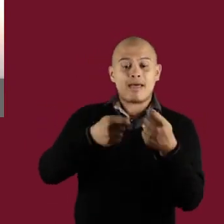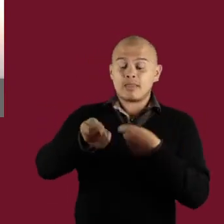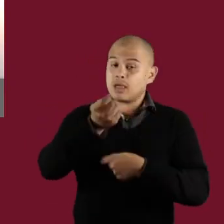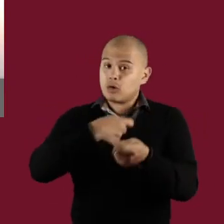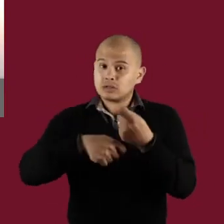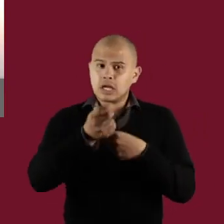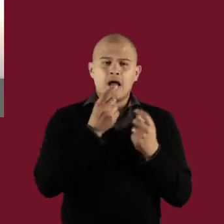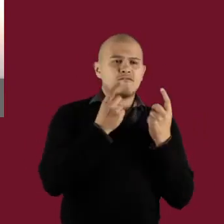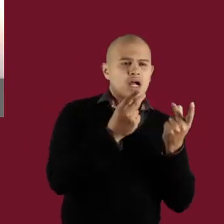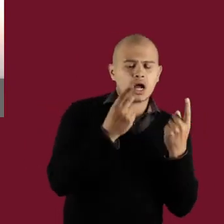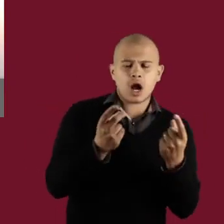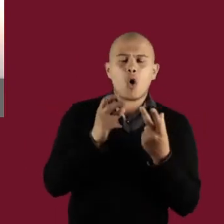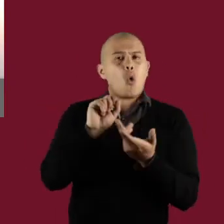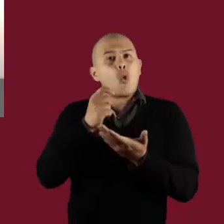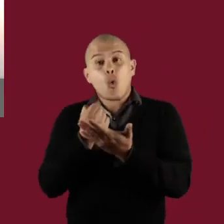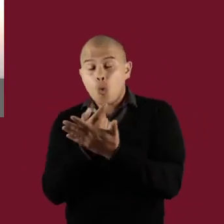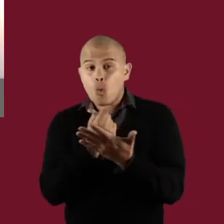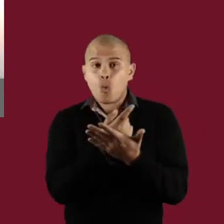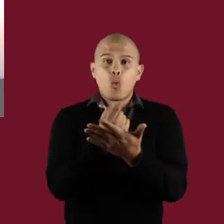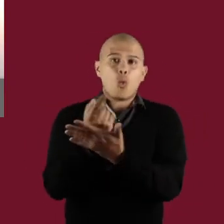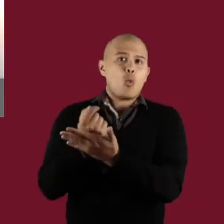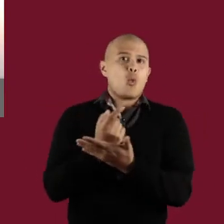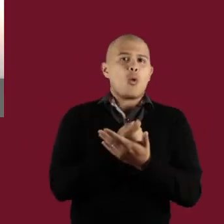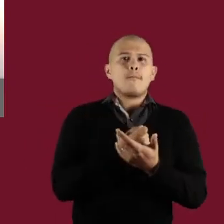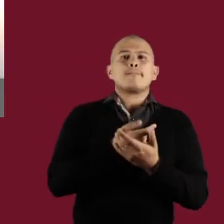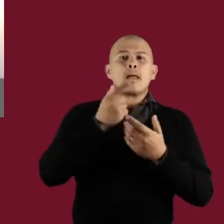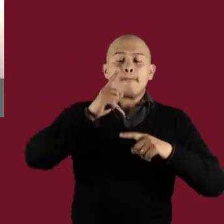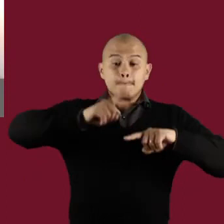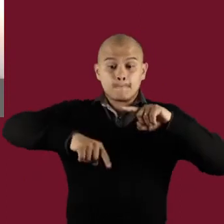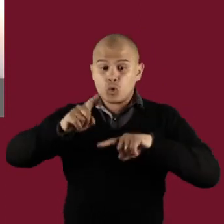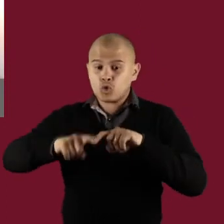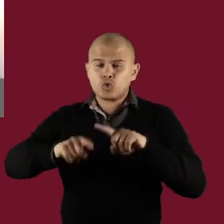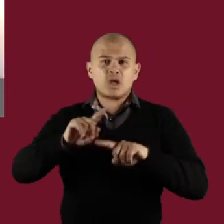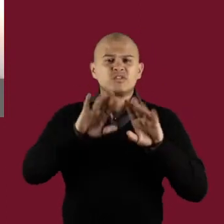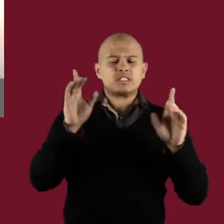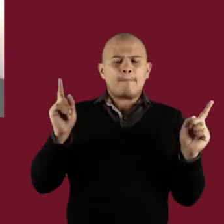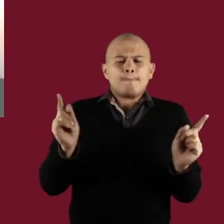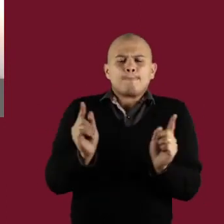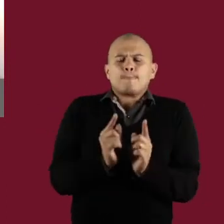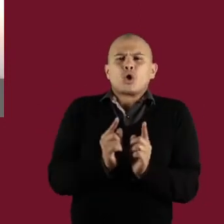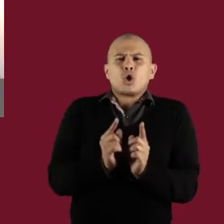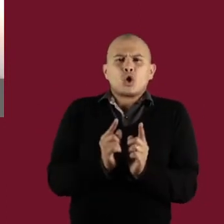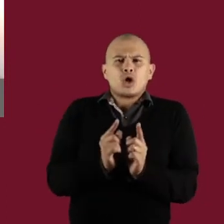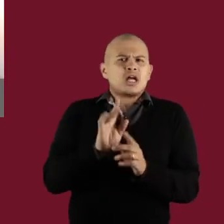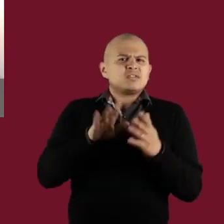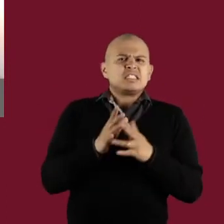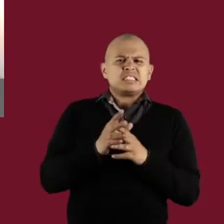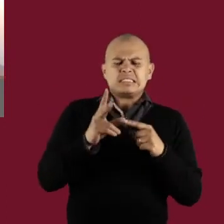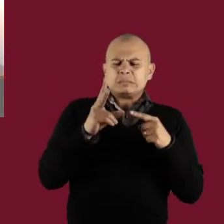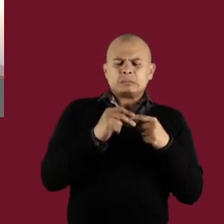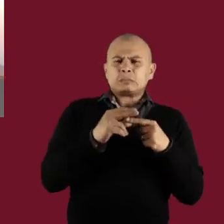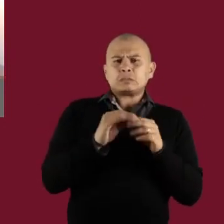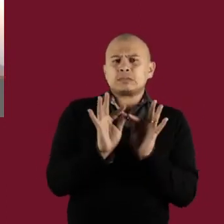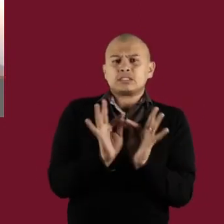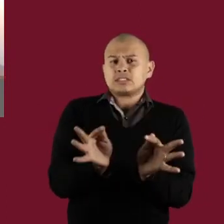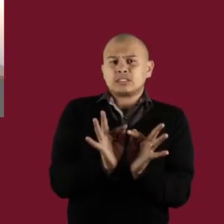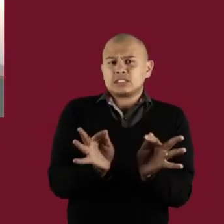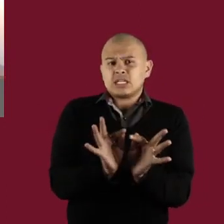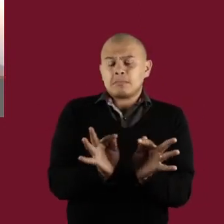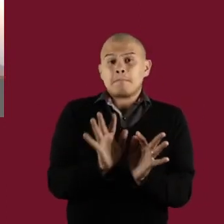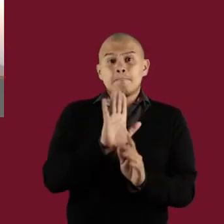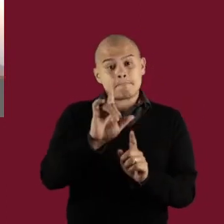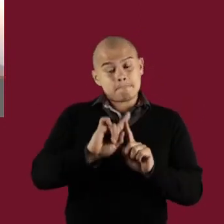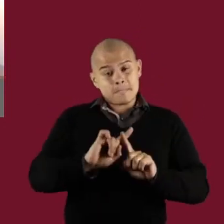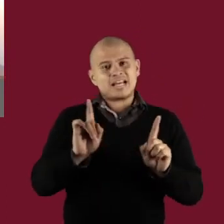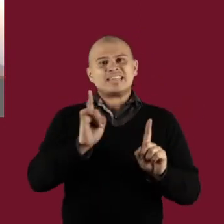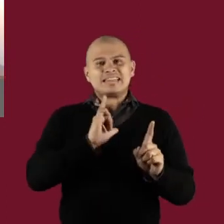vender, porque toda a documentação de um produto, né? Às vezes o produto é pequeno, talvez uma caneta, né? Mas existe uma documentação que tem que ser